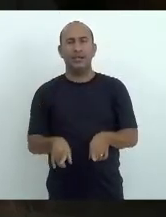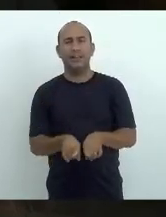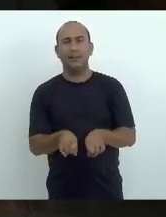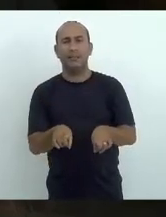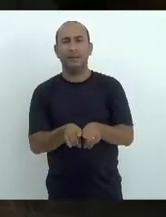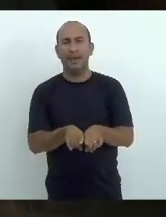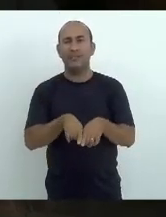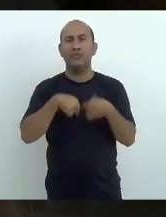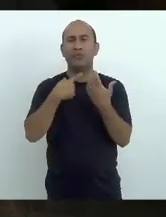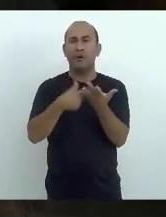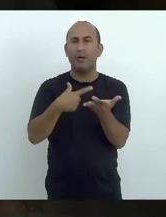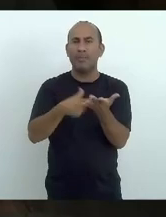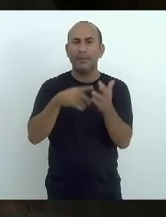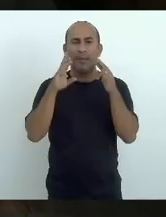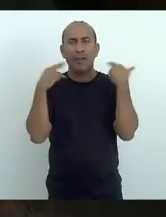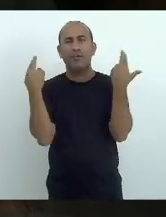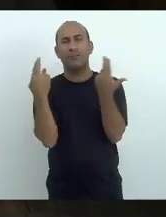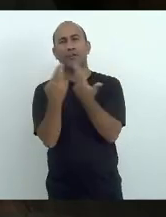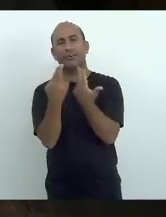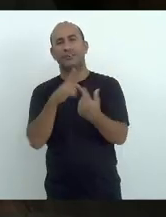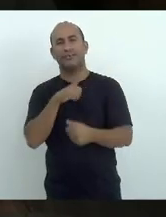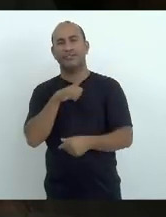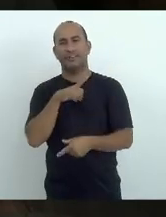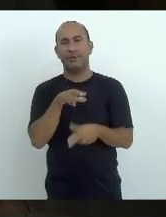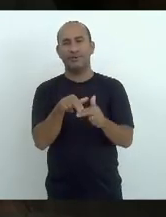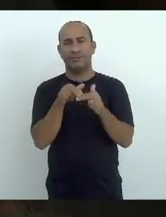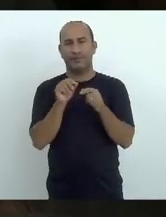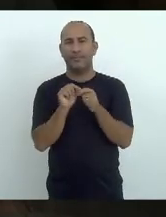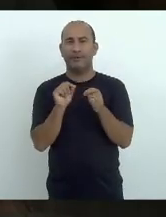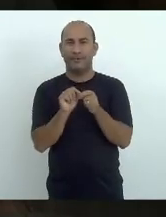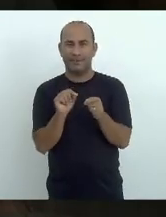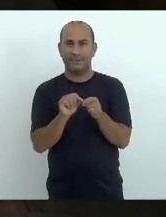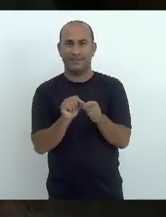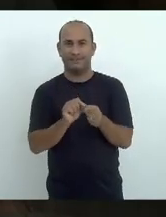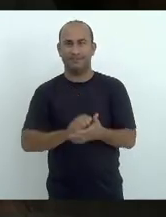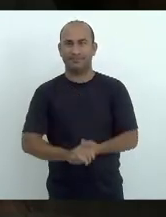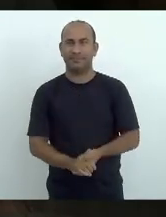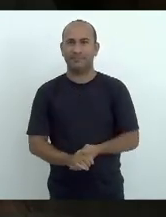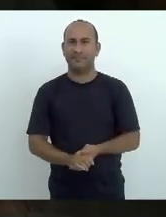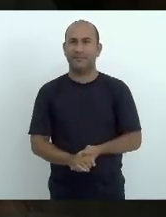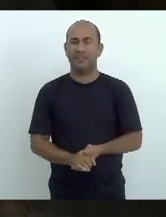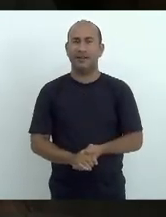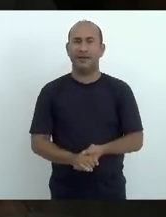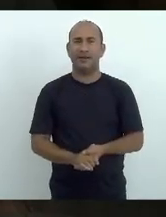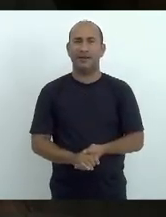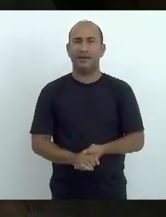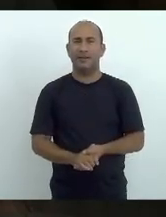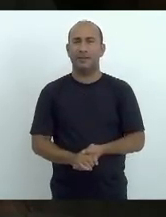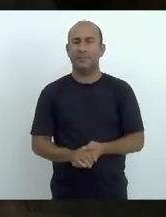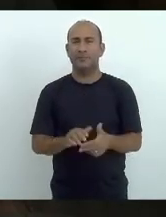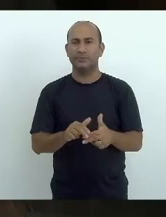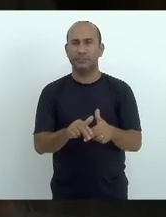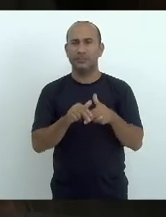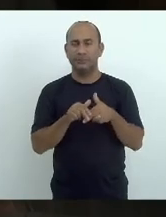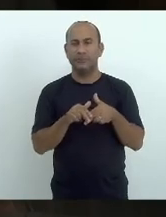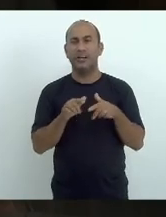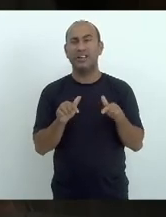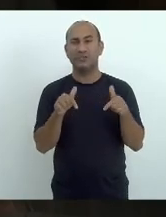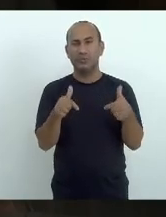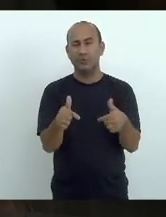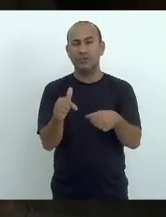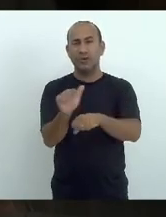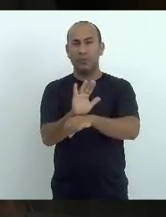de reuniões sucessivas, né, nas instâncias decisórias europeias. E o